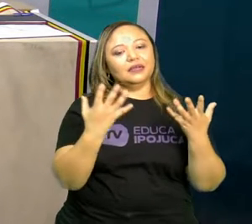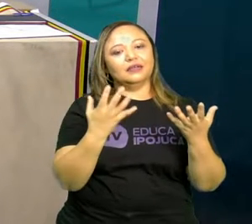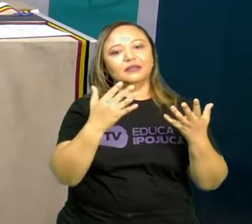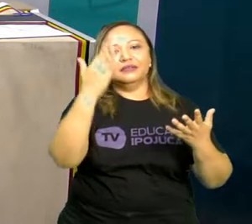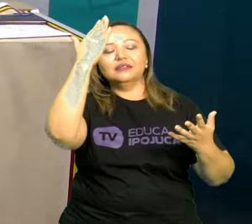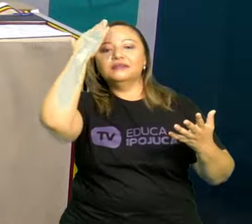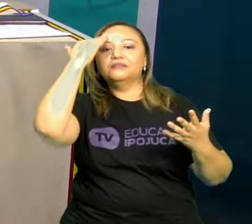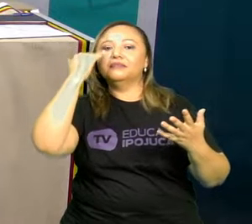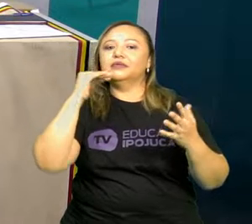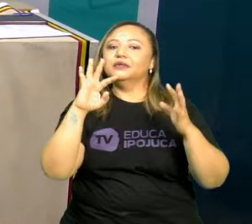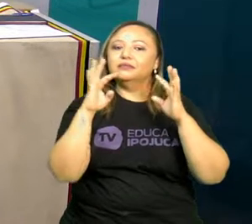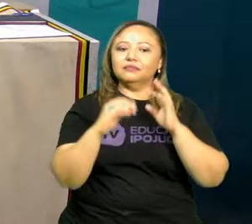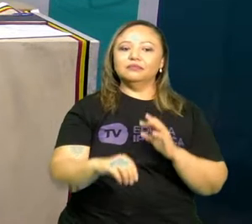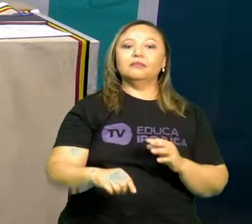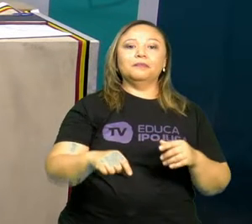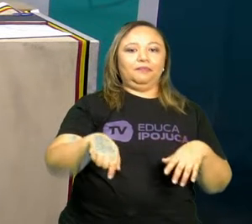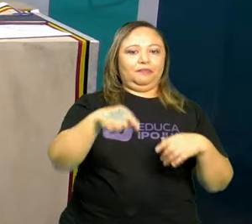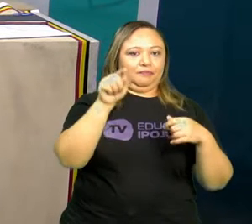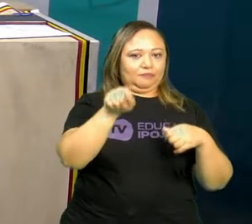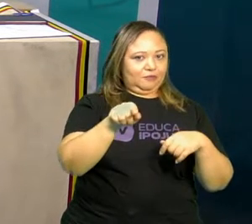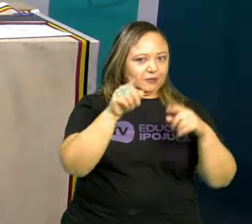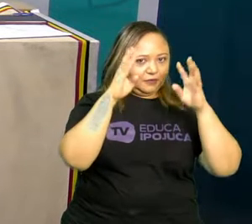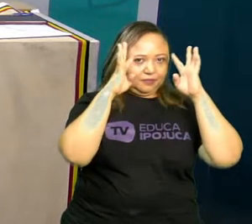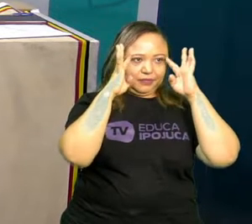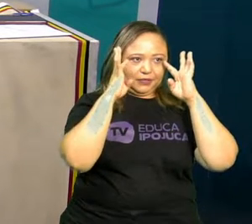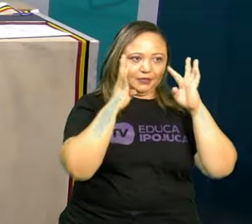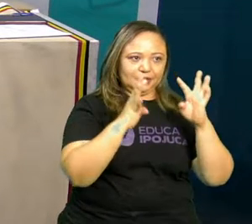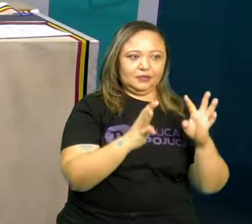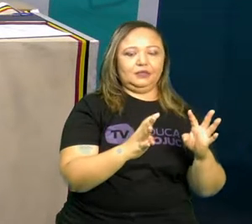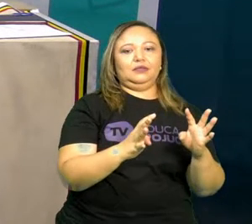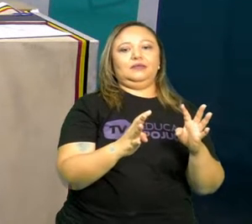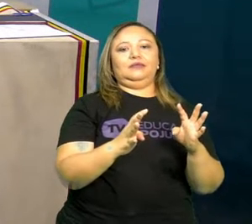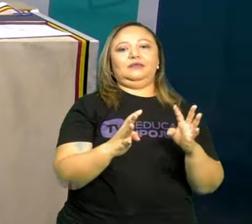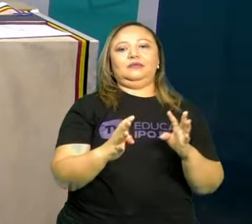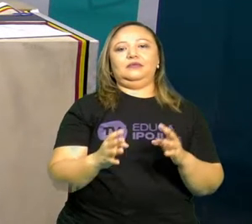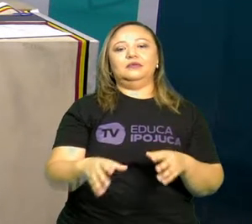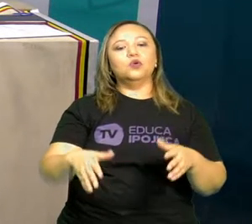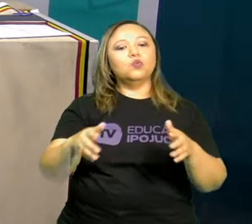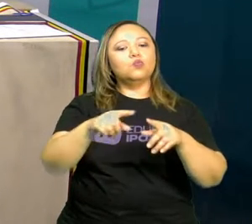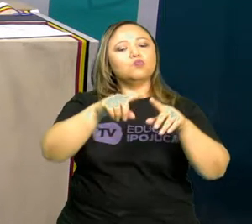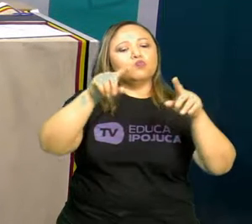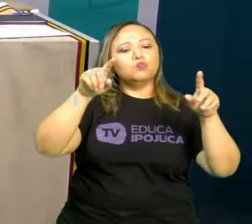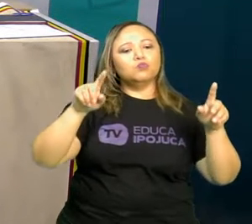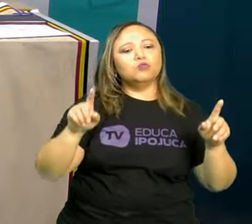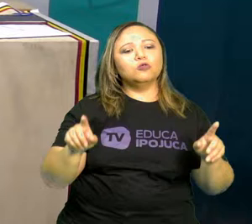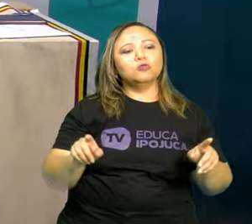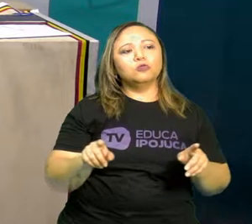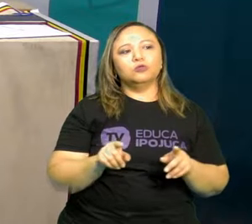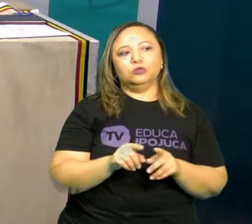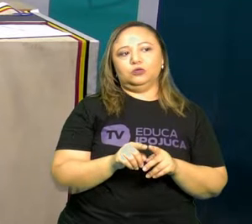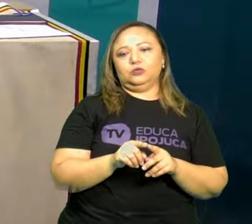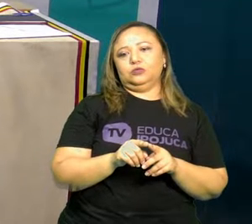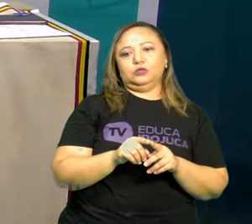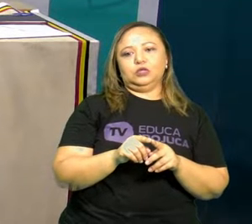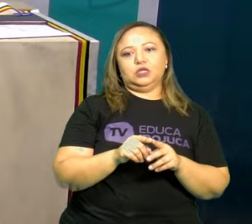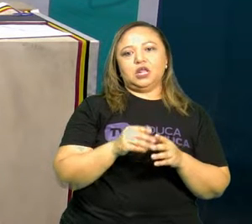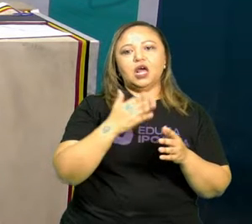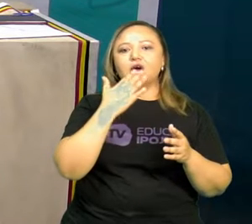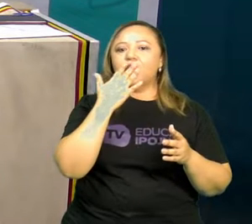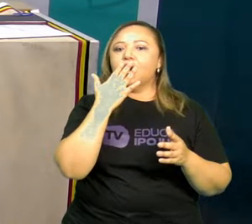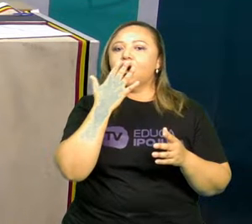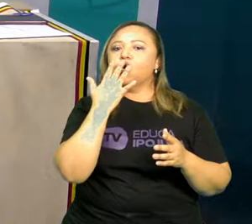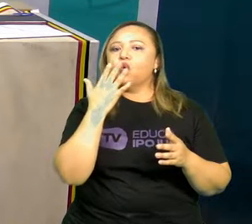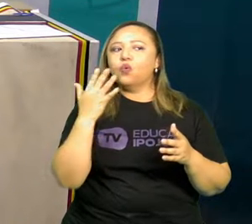bem atenção, tá? Uma caixinha. Que cor tem